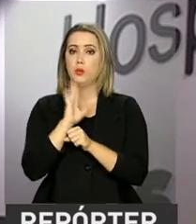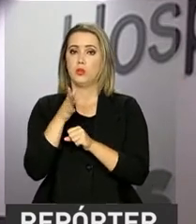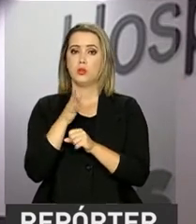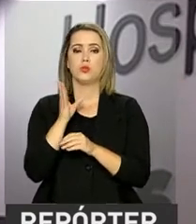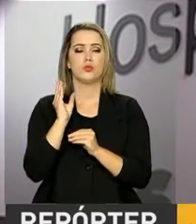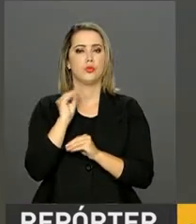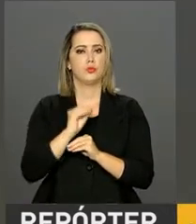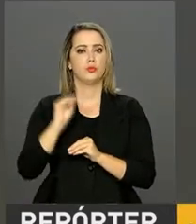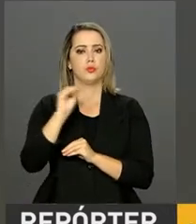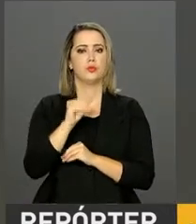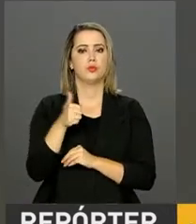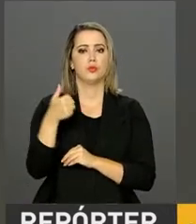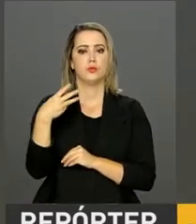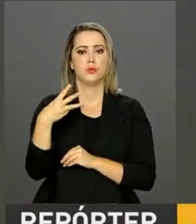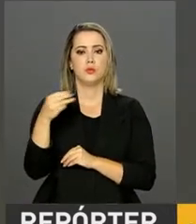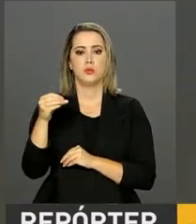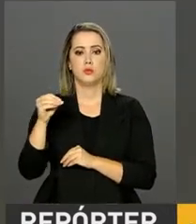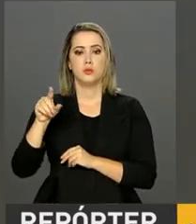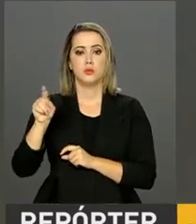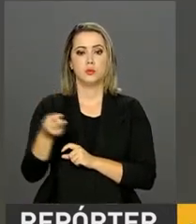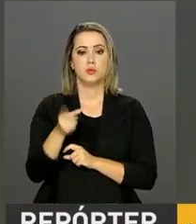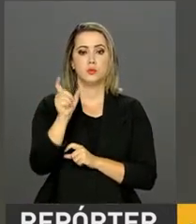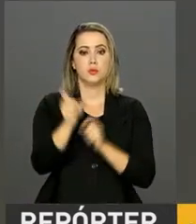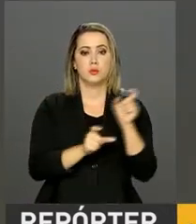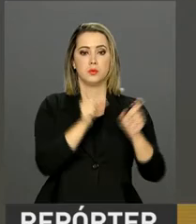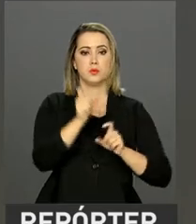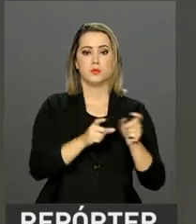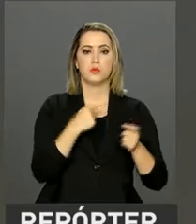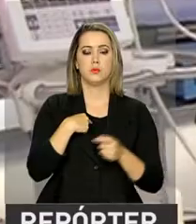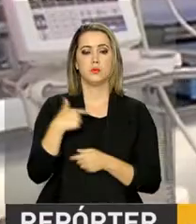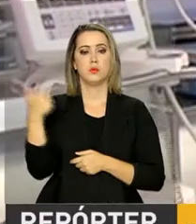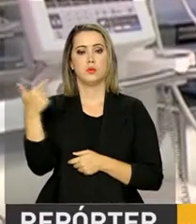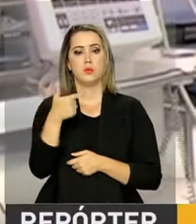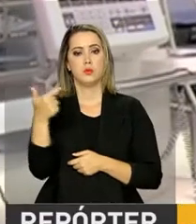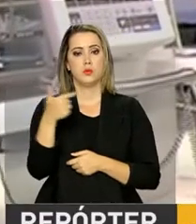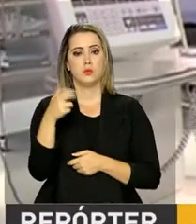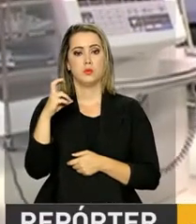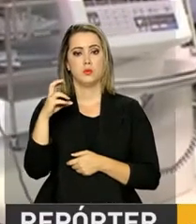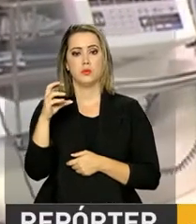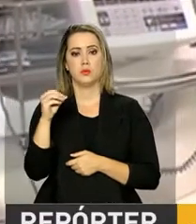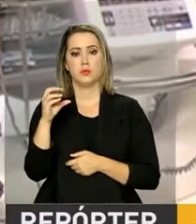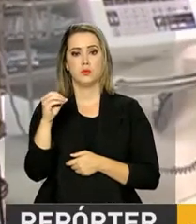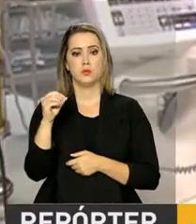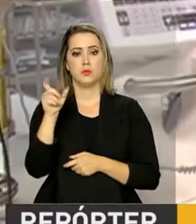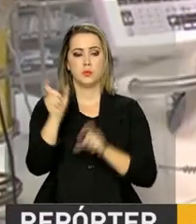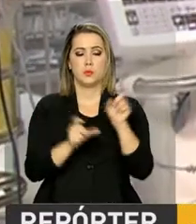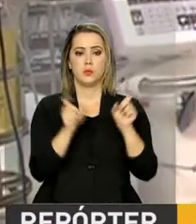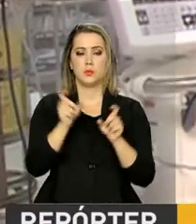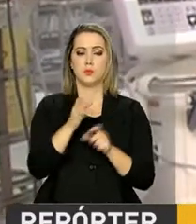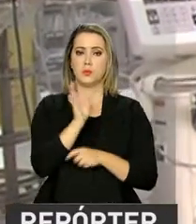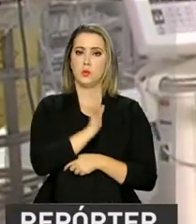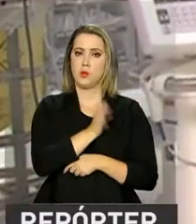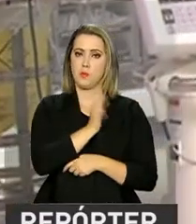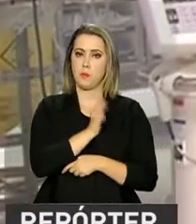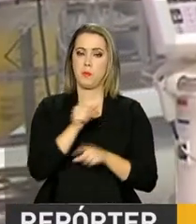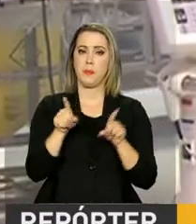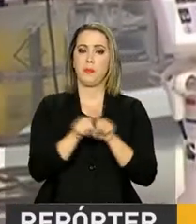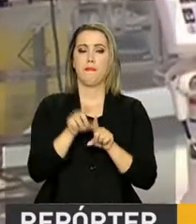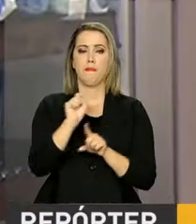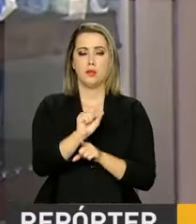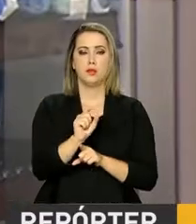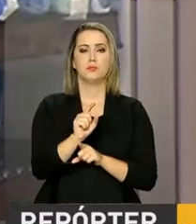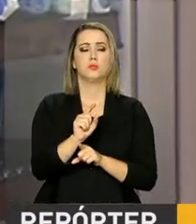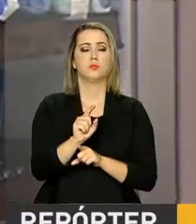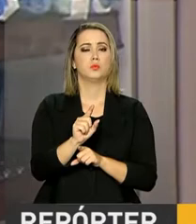de graça mais de 1.300 pacientes em aproximadamente 2.500 cirurgias cardíacas e mais de